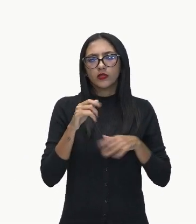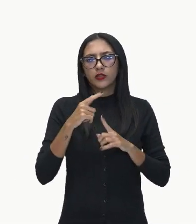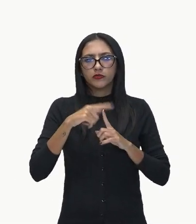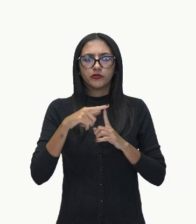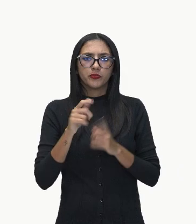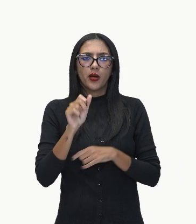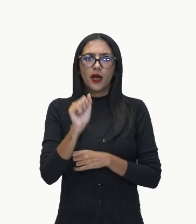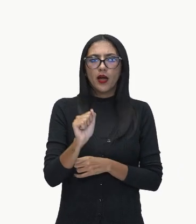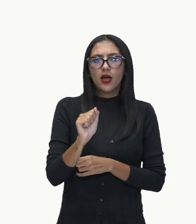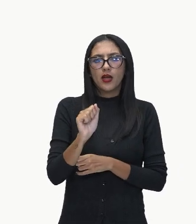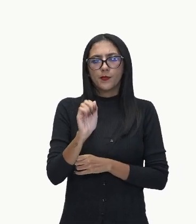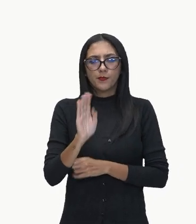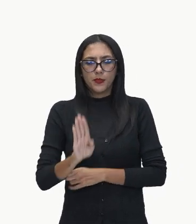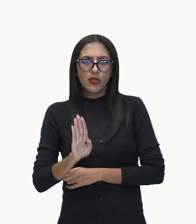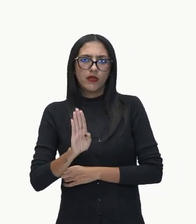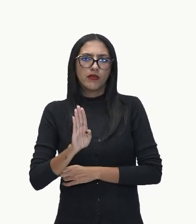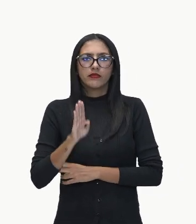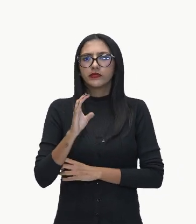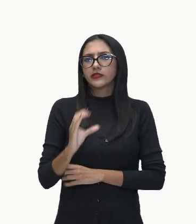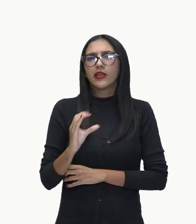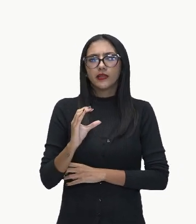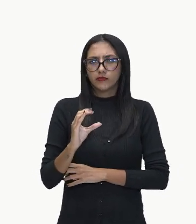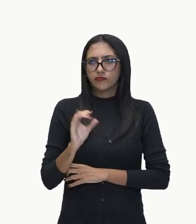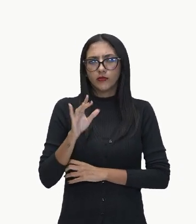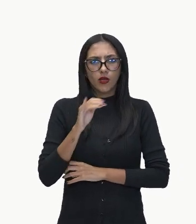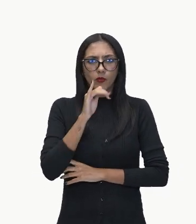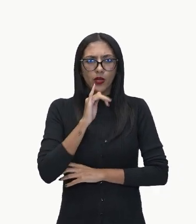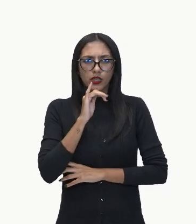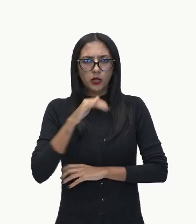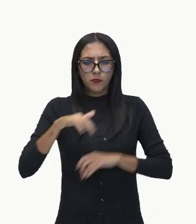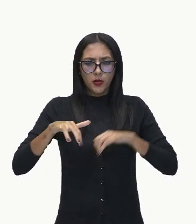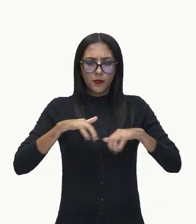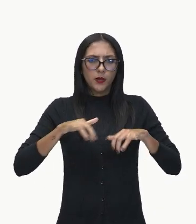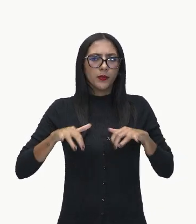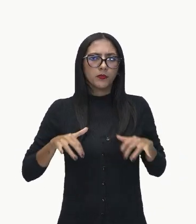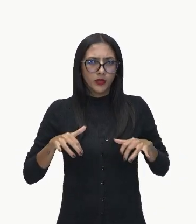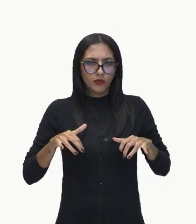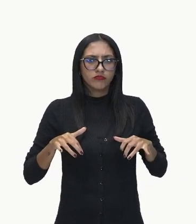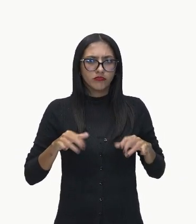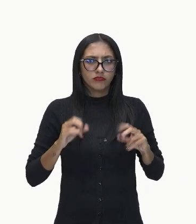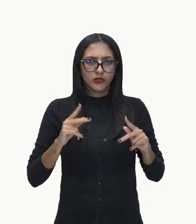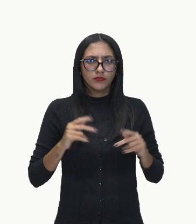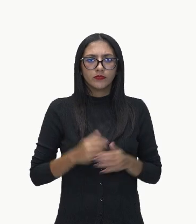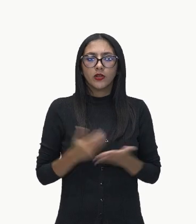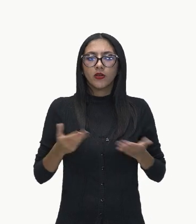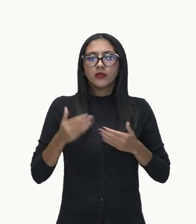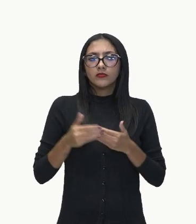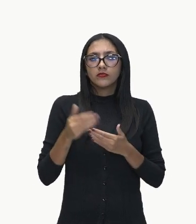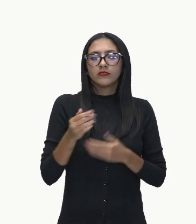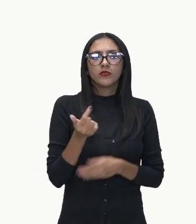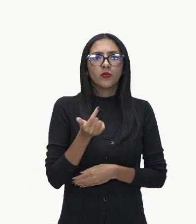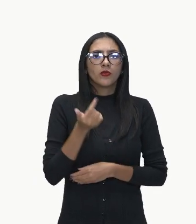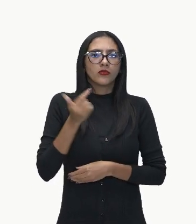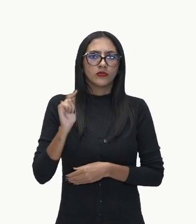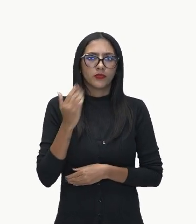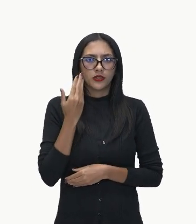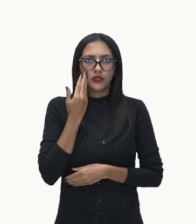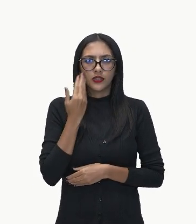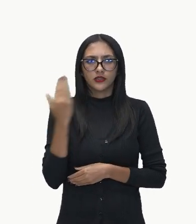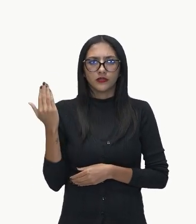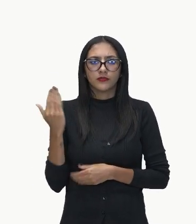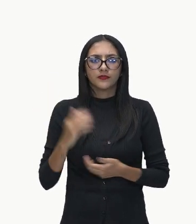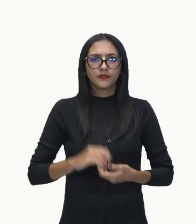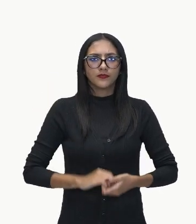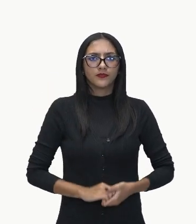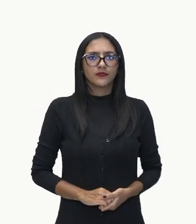A, do tipo B e do tipo C. Vamos falar um pouquinho sobre os centros subregionais.